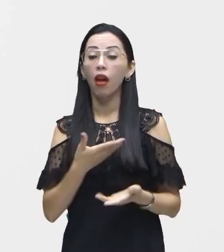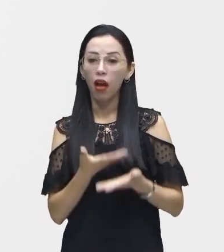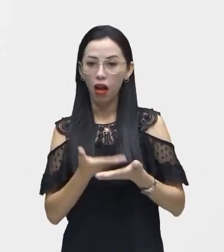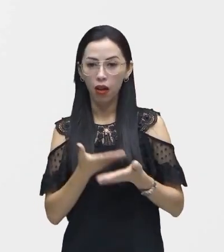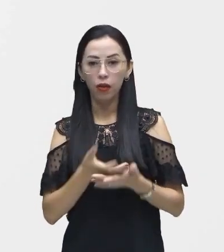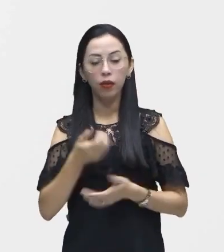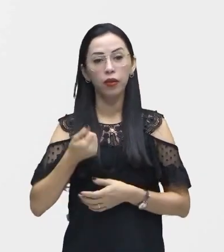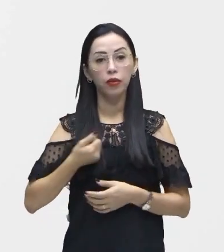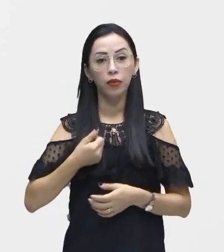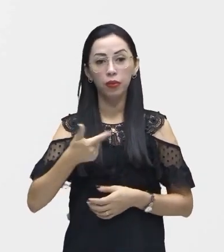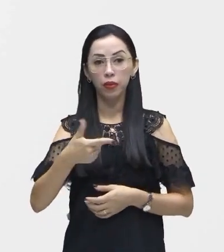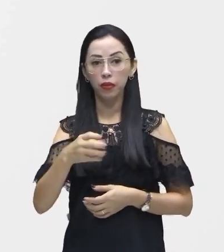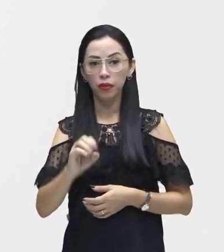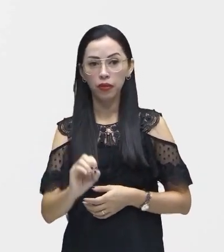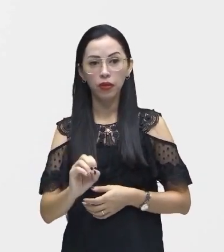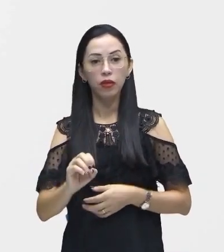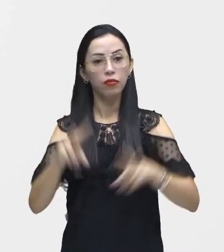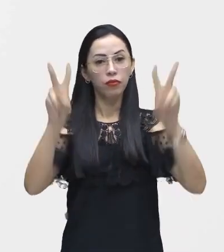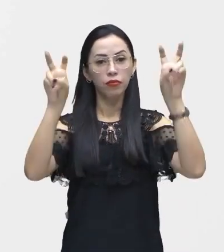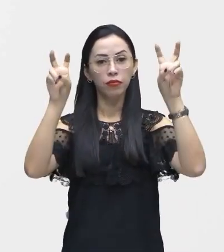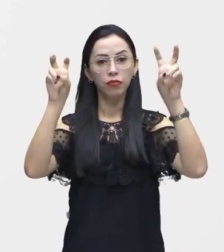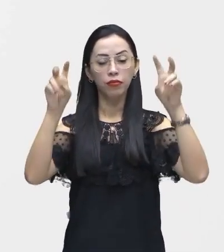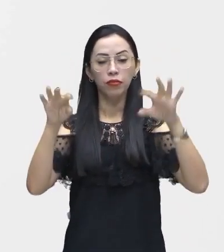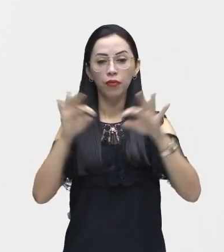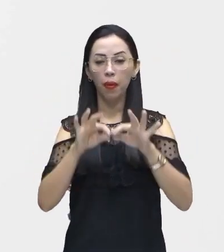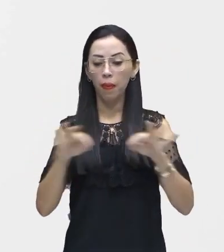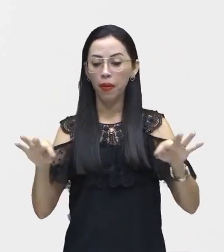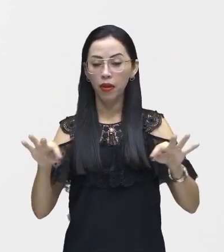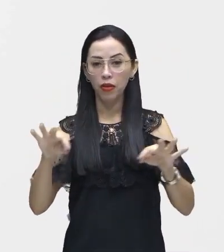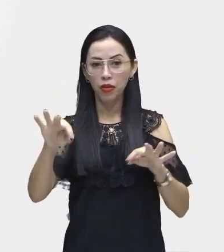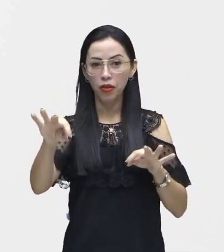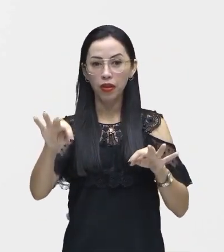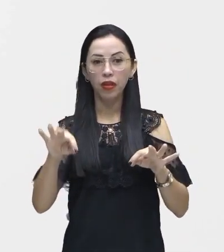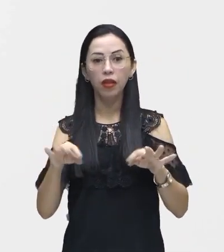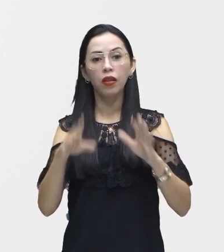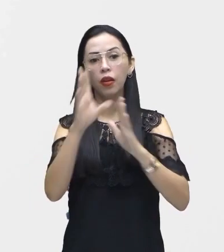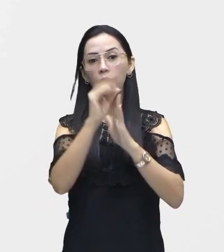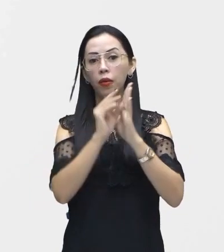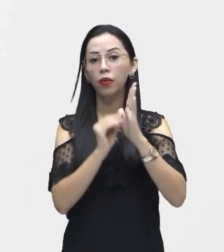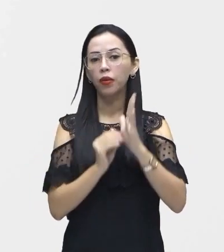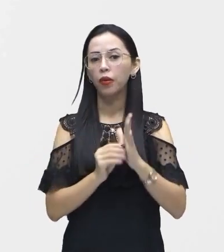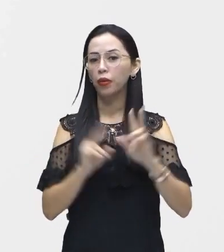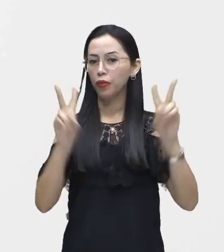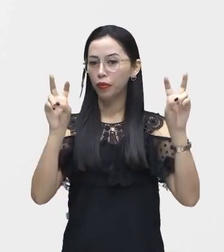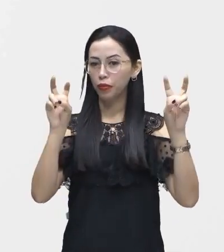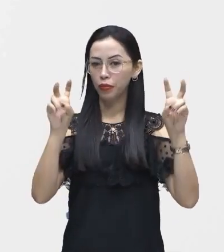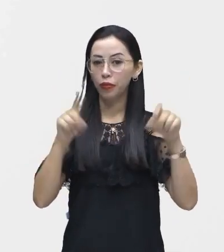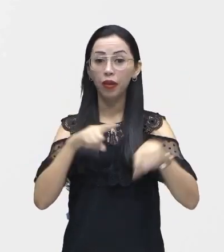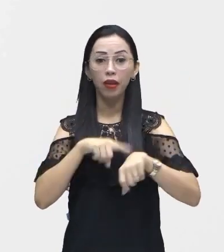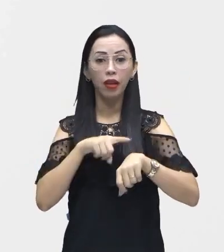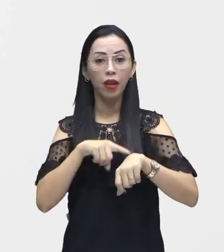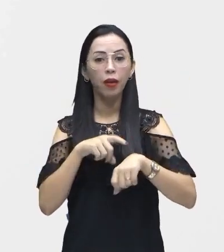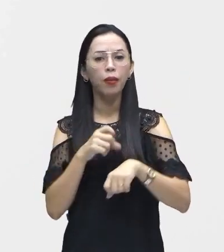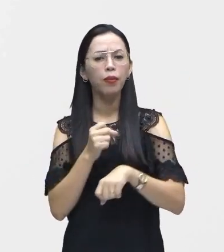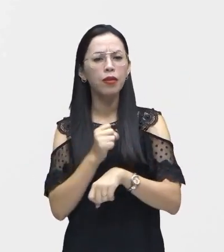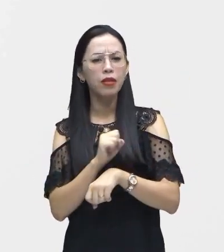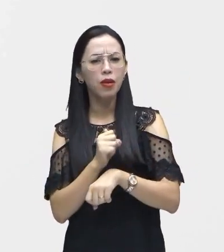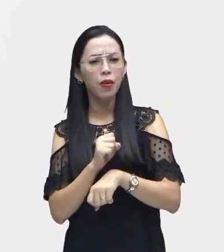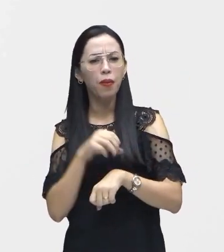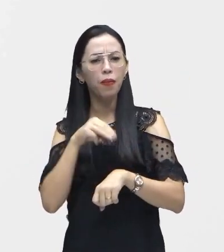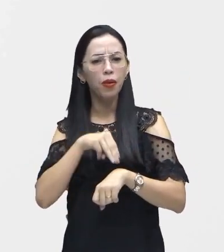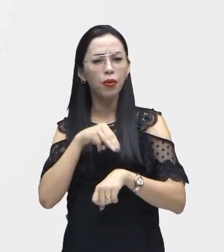o eixo grandezas e medidas. Conteúdo: medidas de tempo, segundos, minutos, horas,